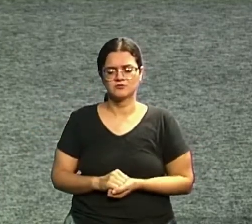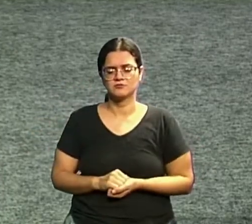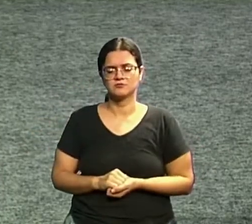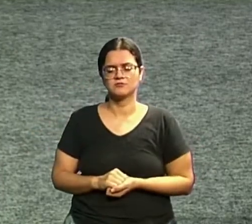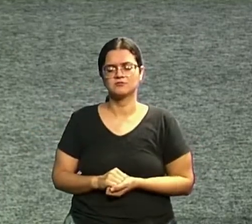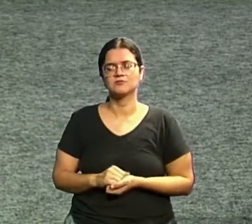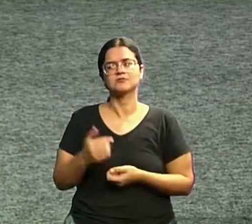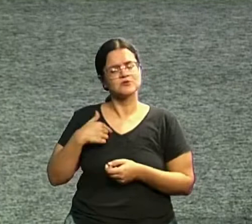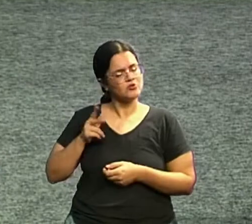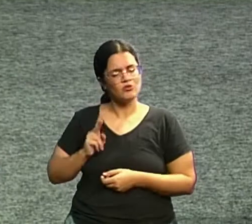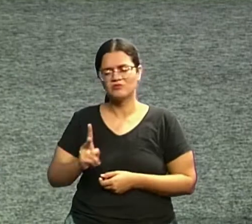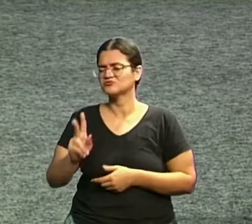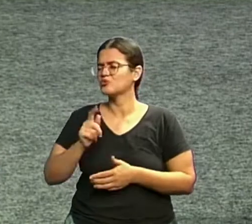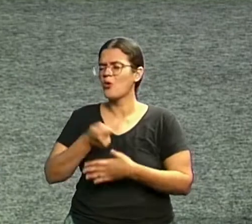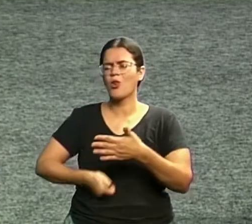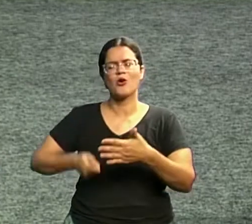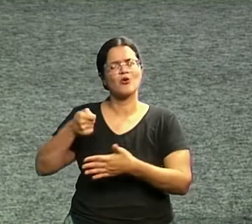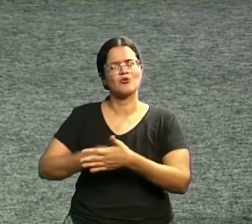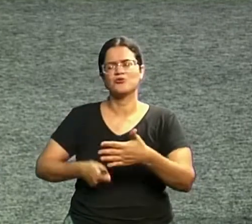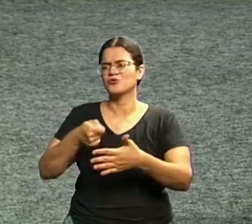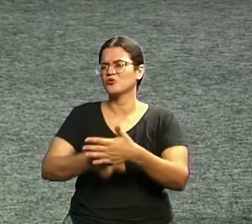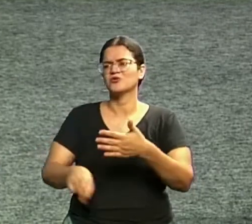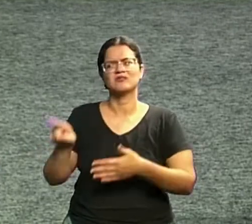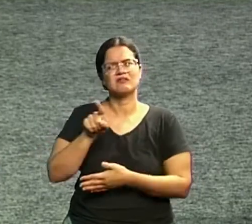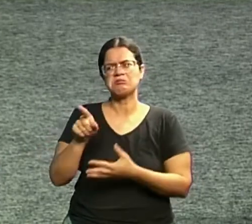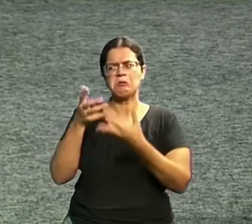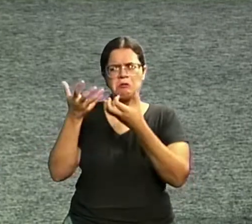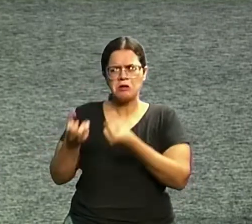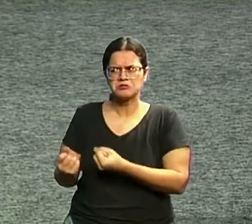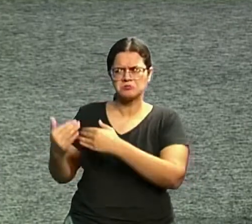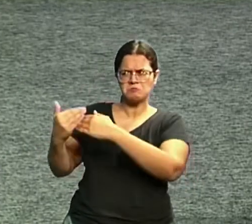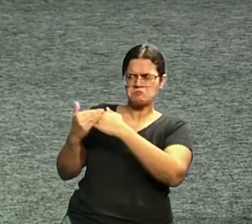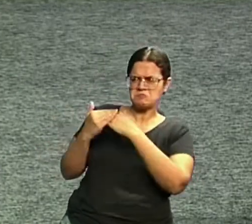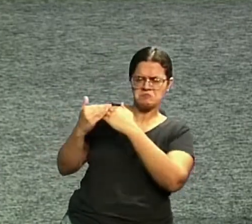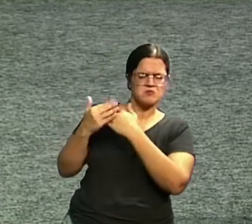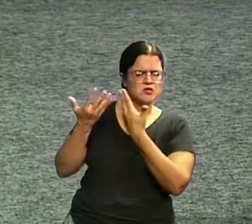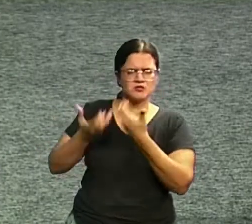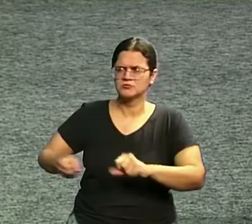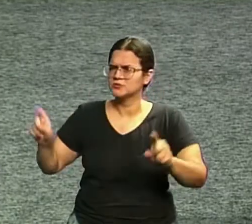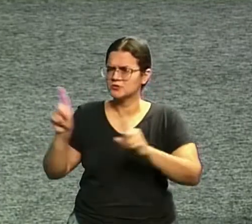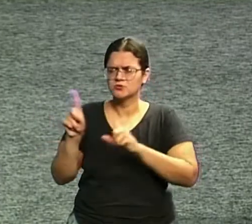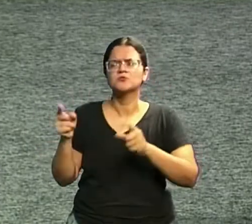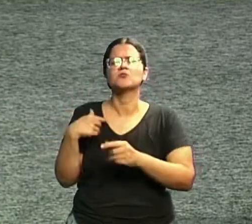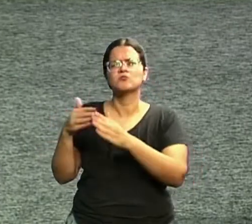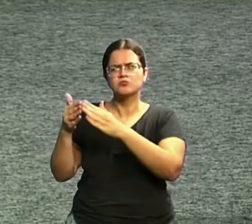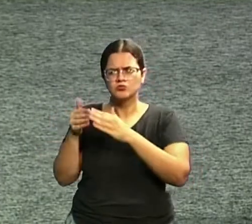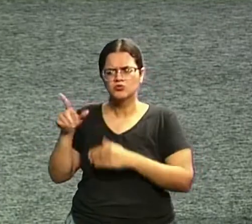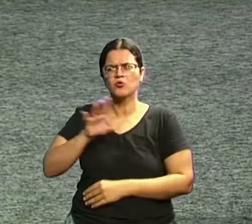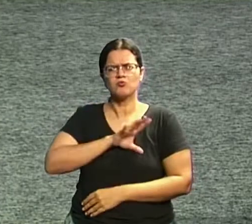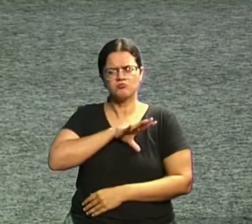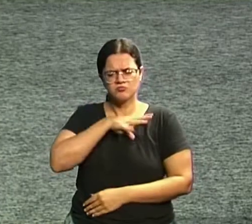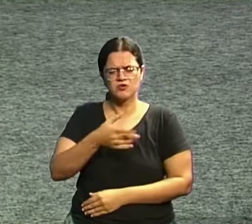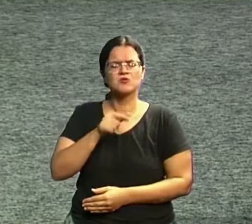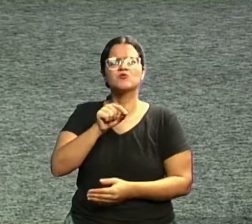é seguir na luta, não aceitando esse tipo de comportamento aí, muito pelo contrário, pedindo a punição necessária para